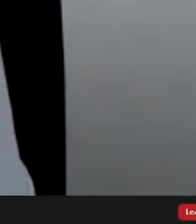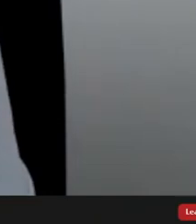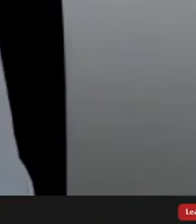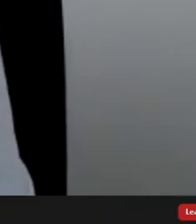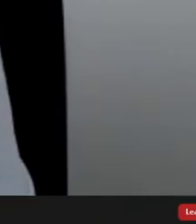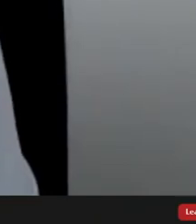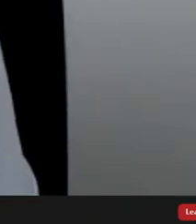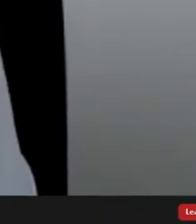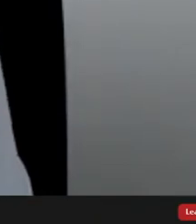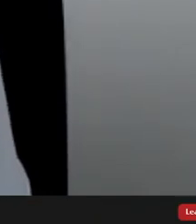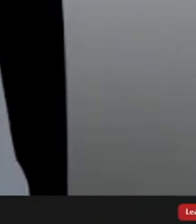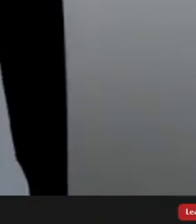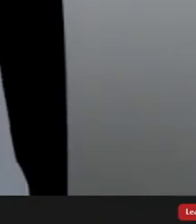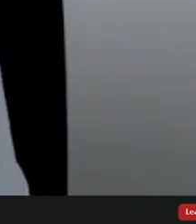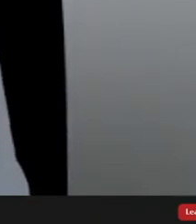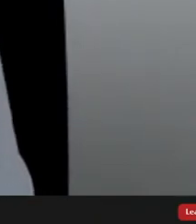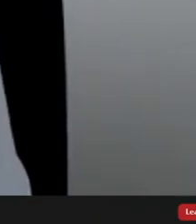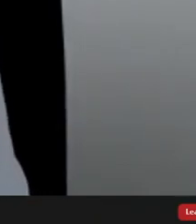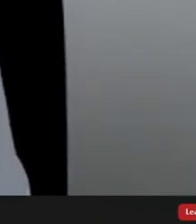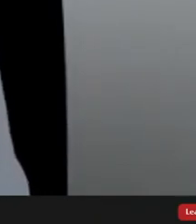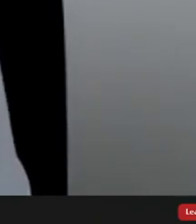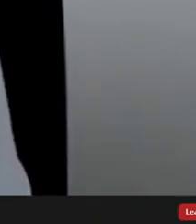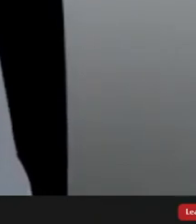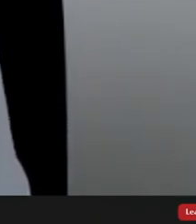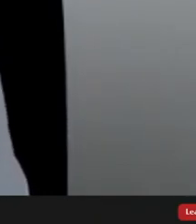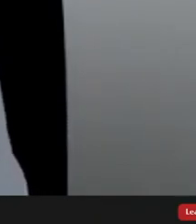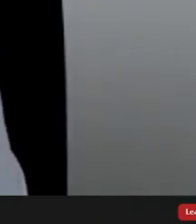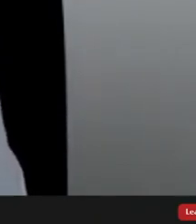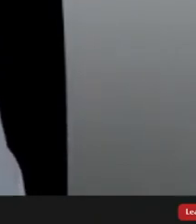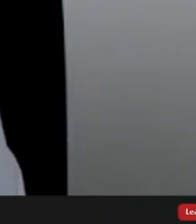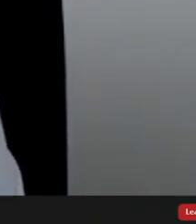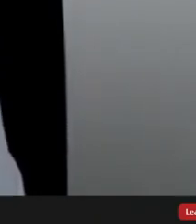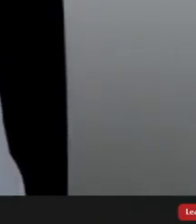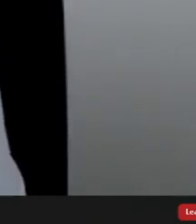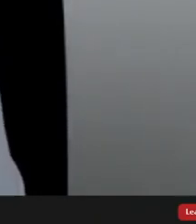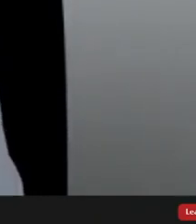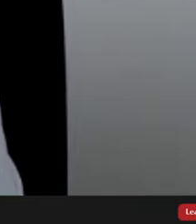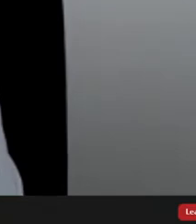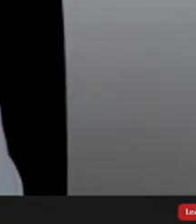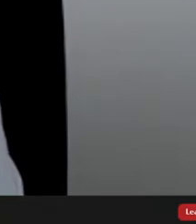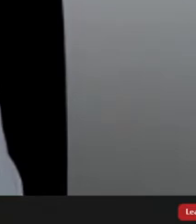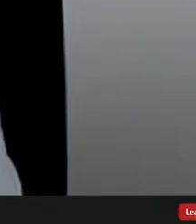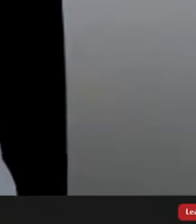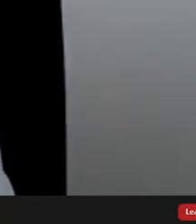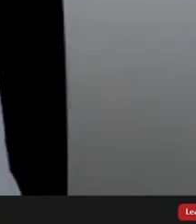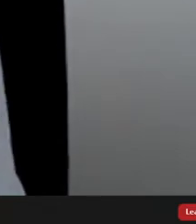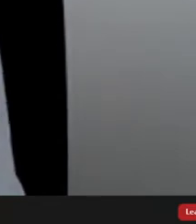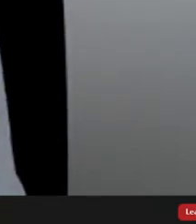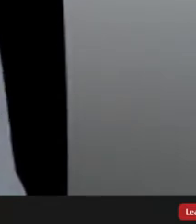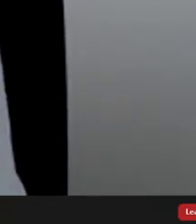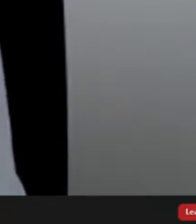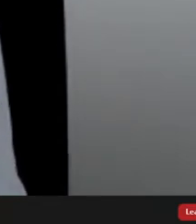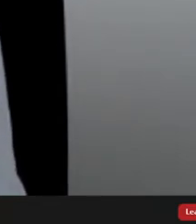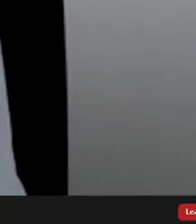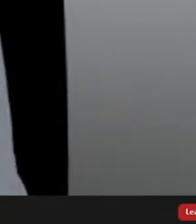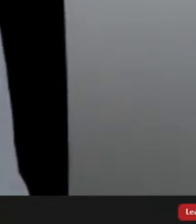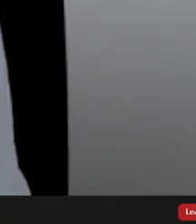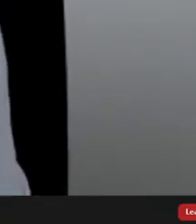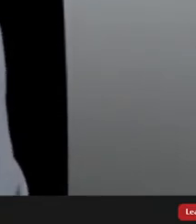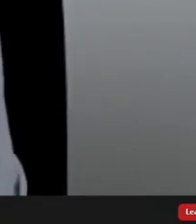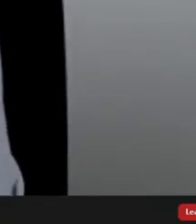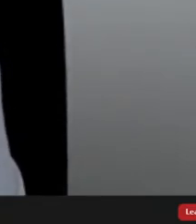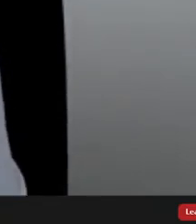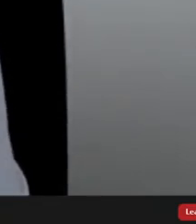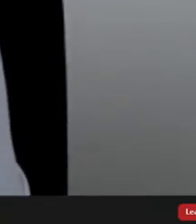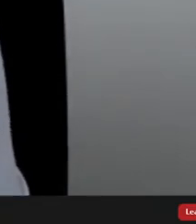os desafios do ano letivo de 2020, né, ainda no contexto dessa pandemia que persevera.